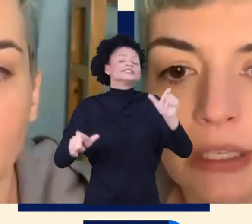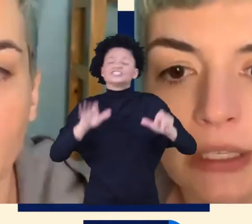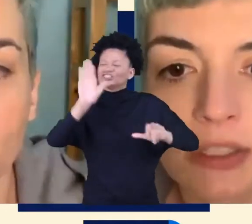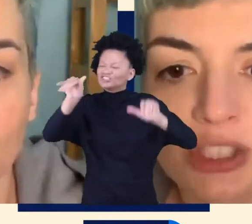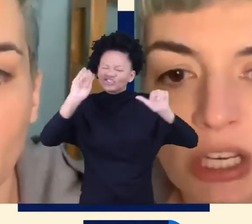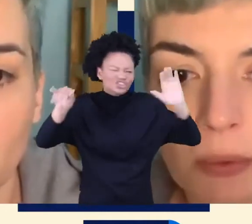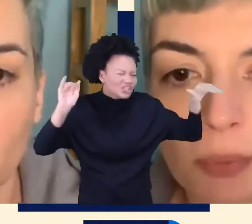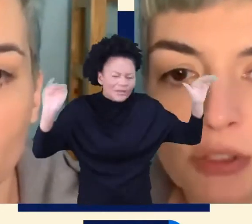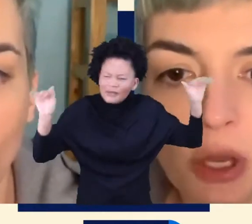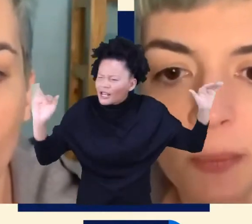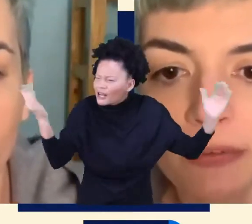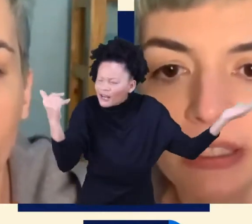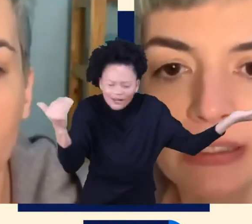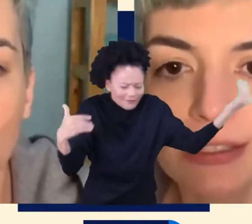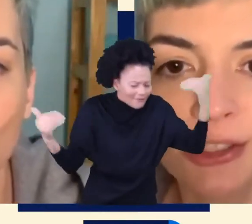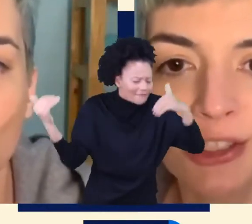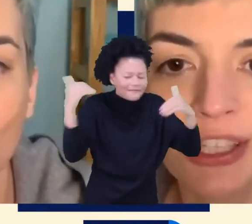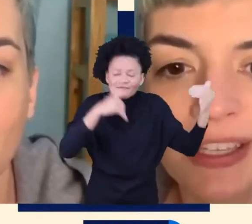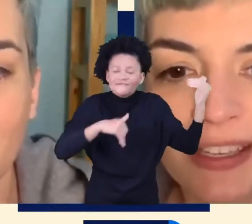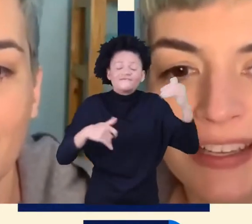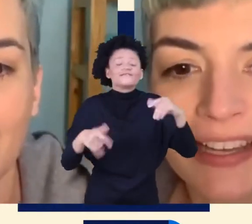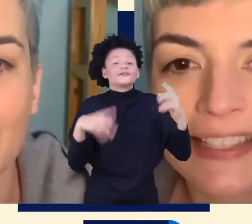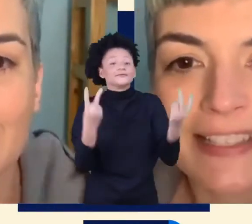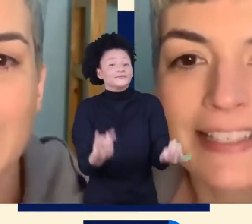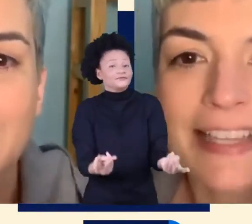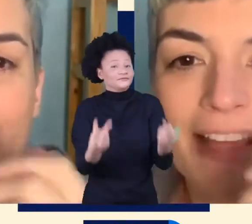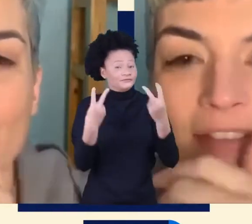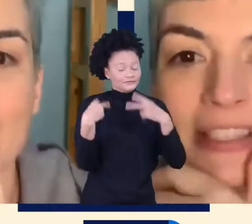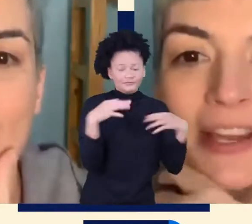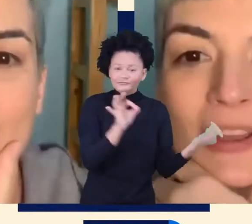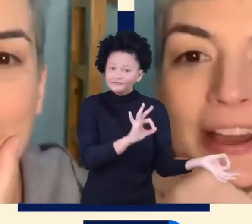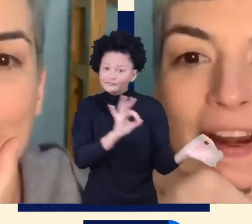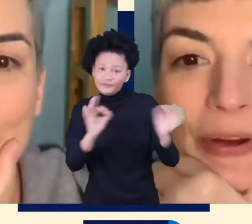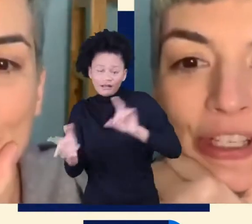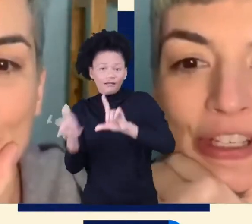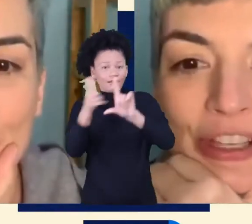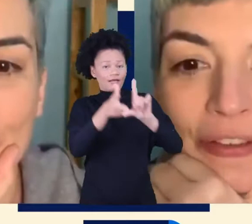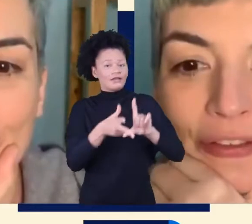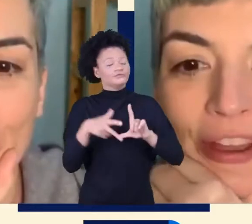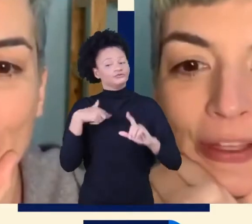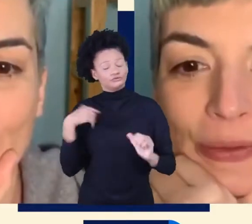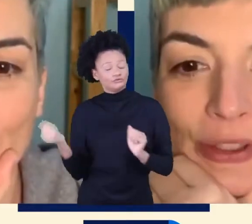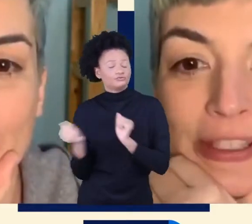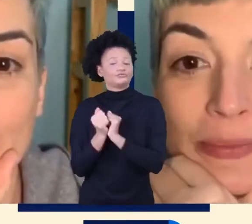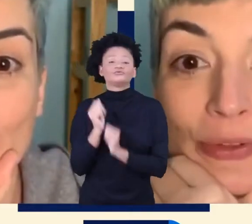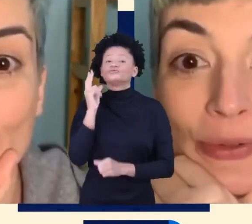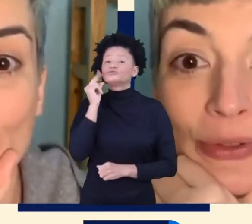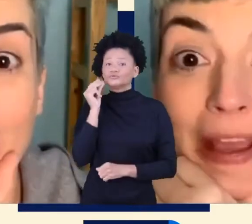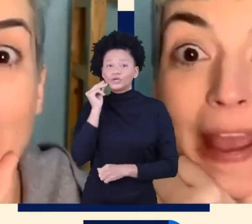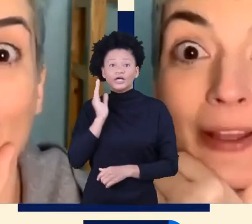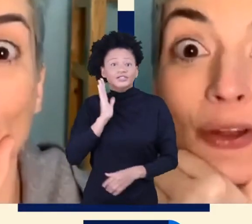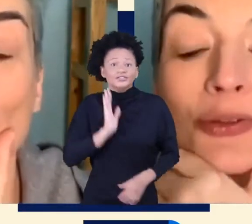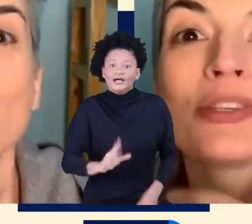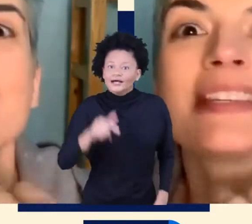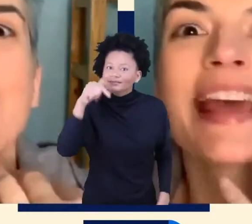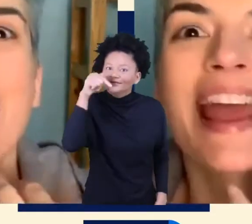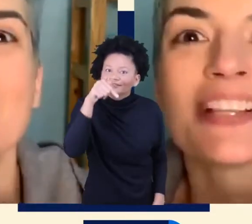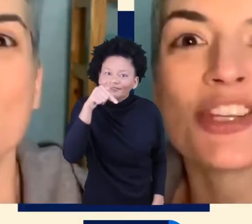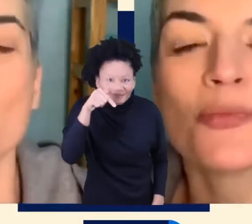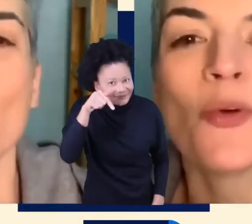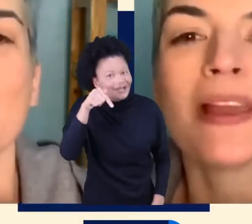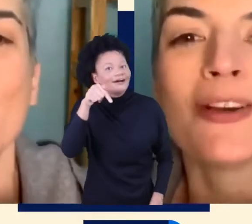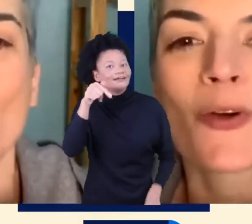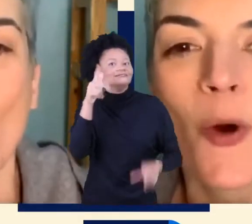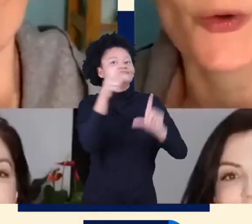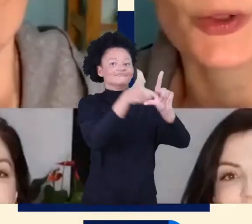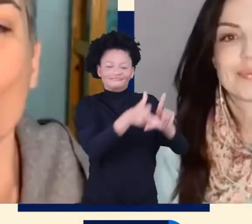Manda que chama o pessoal para vir assistir essas lives que eu e a Carol a gente tem feito. Já estamos no nosso